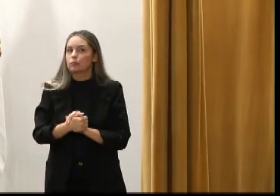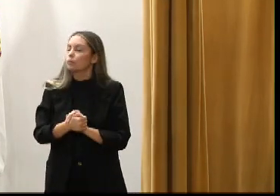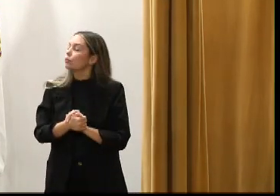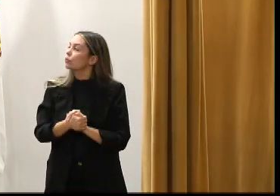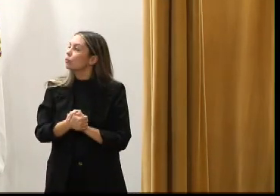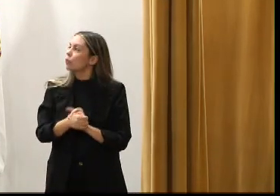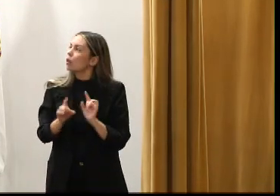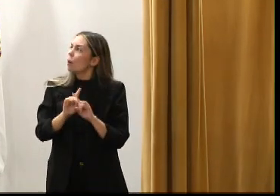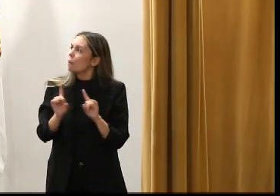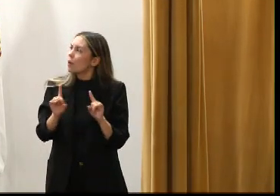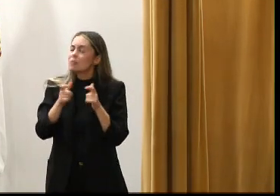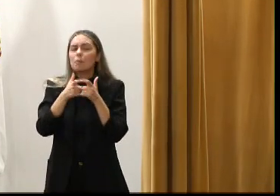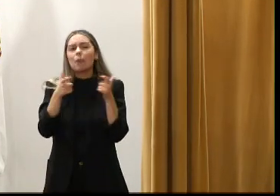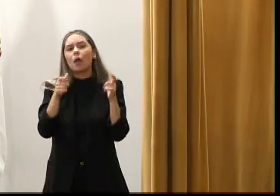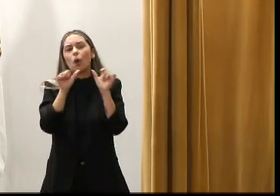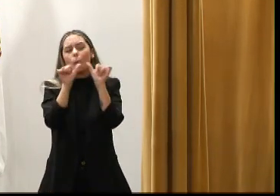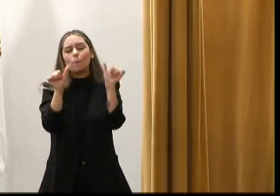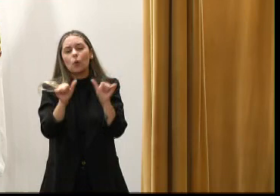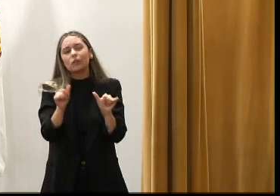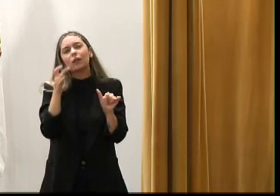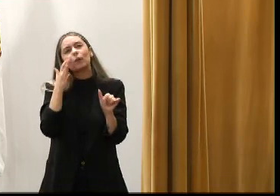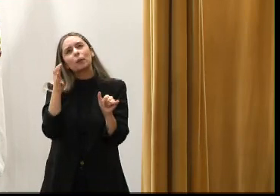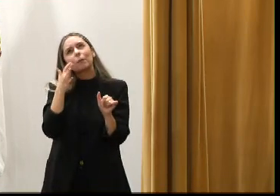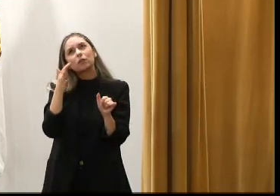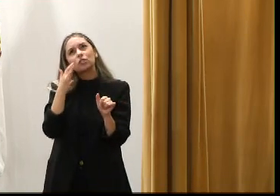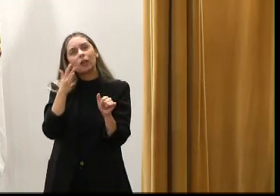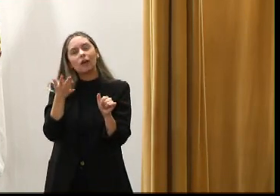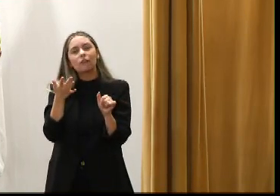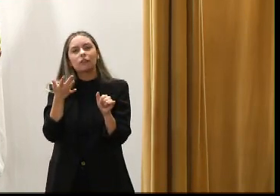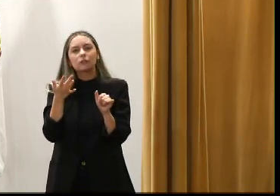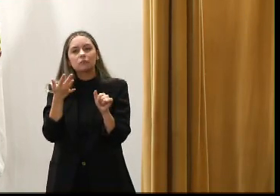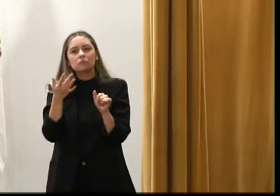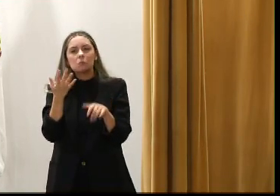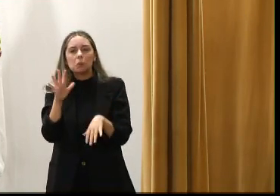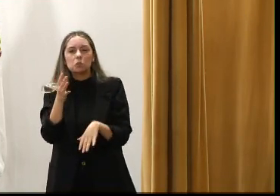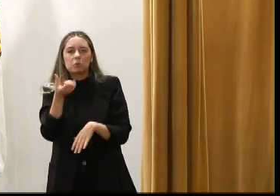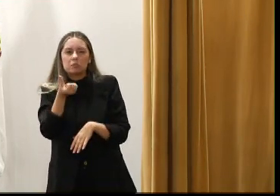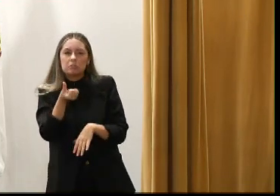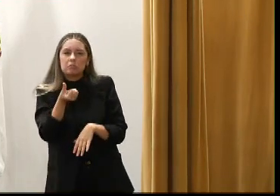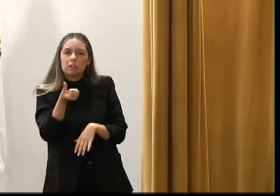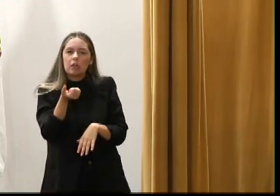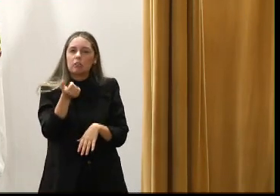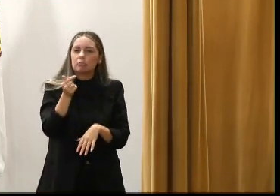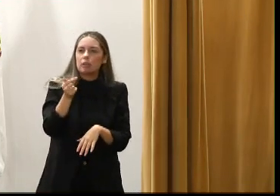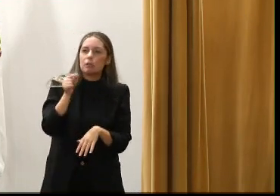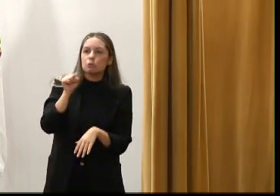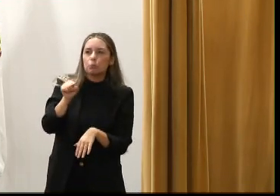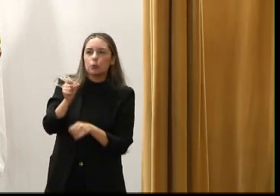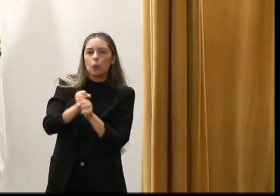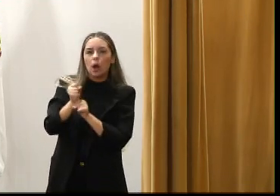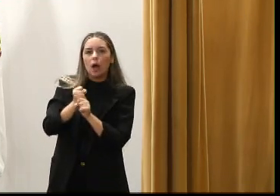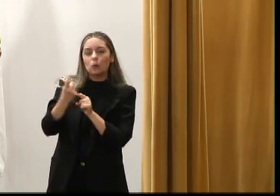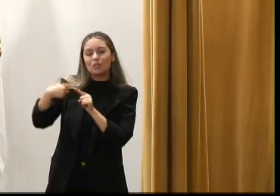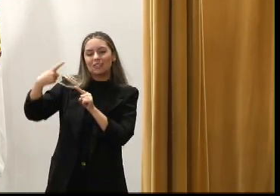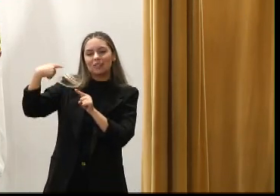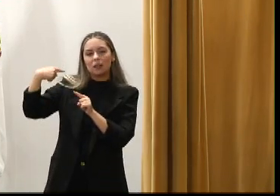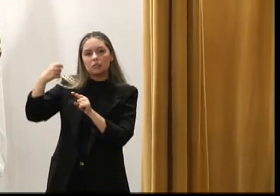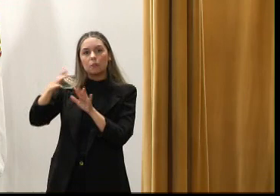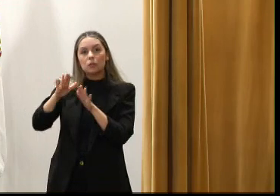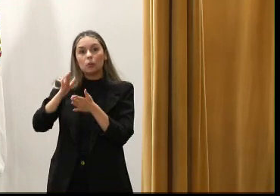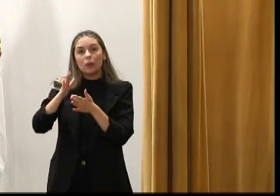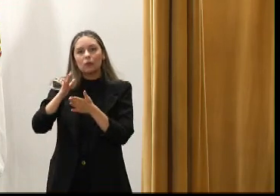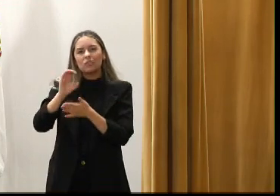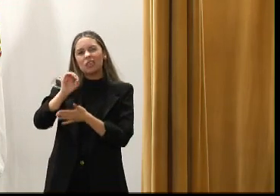dizer que a maior parte dos modelos previa mais ou menos aqui para em torno de 6 a 7 mil anos atrás, temperaturas mais ou menos meio